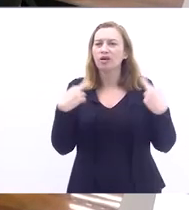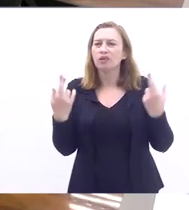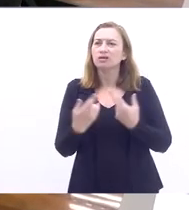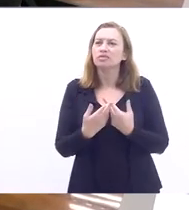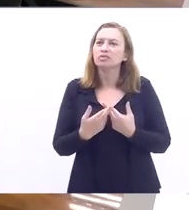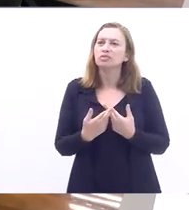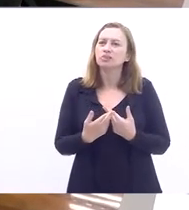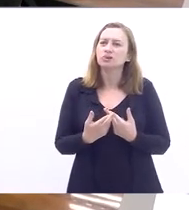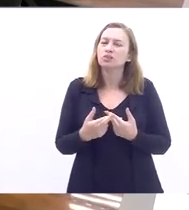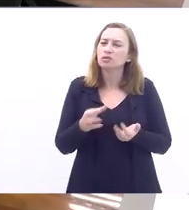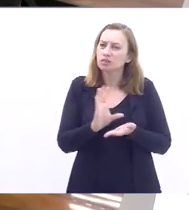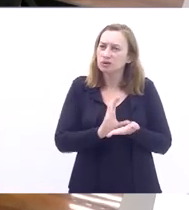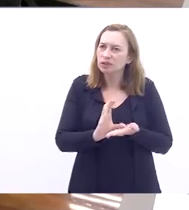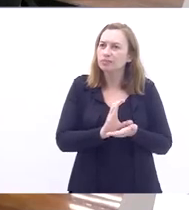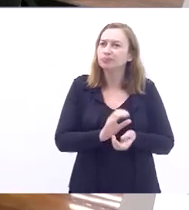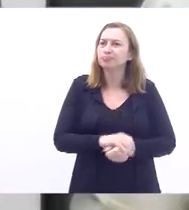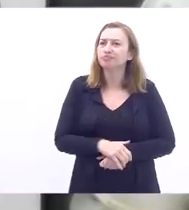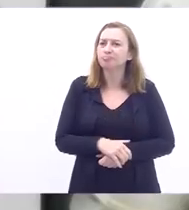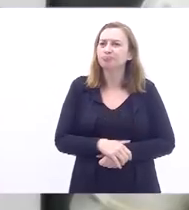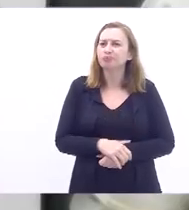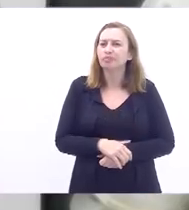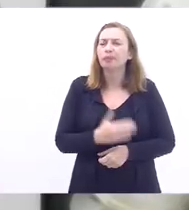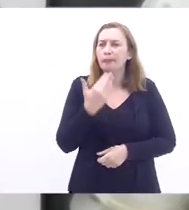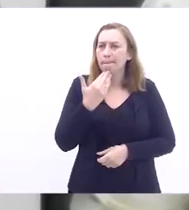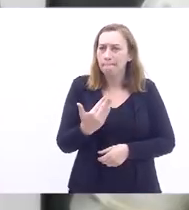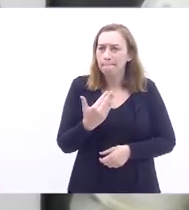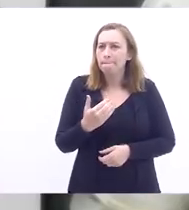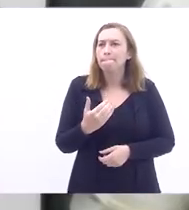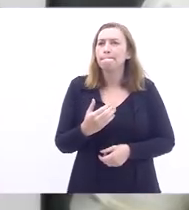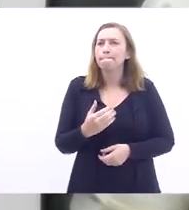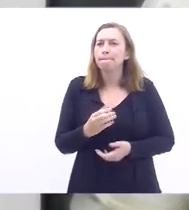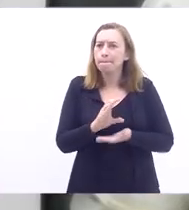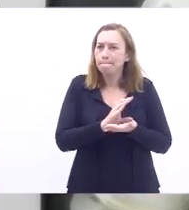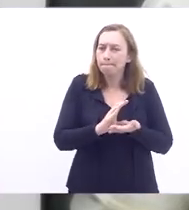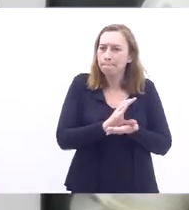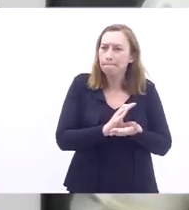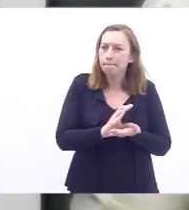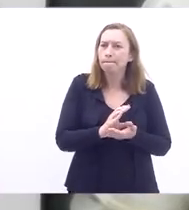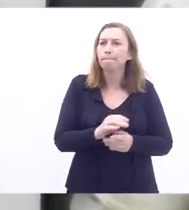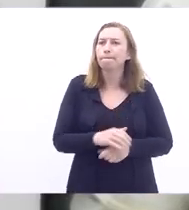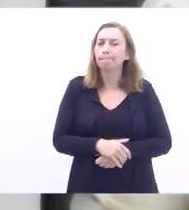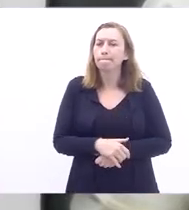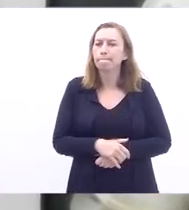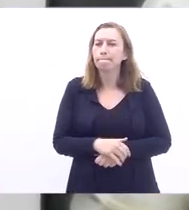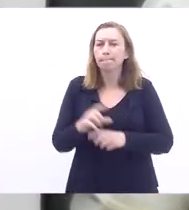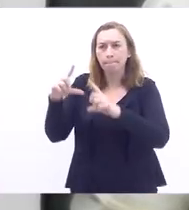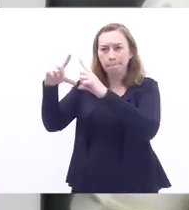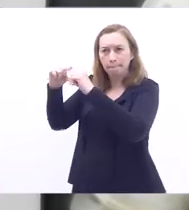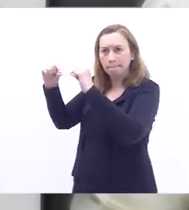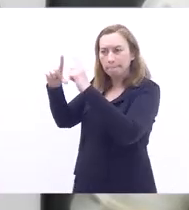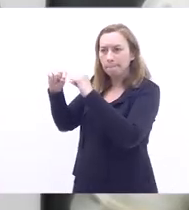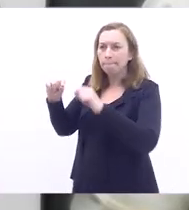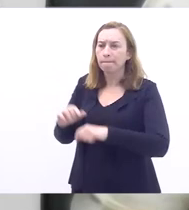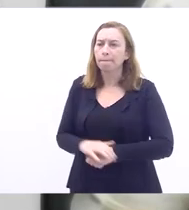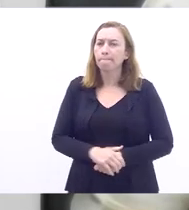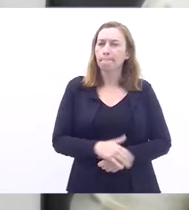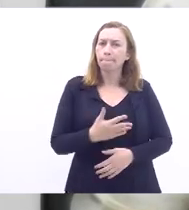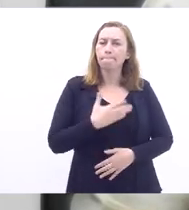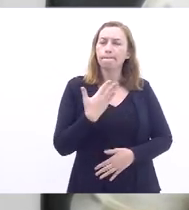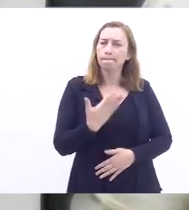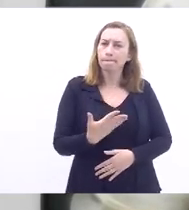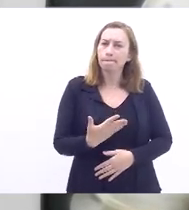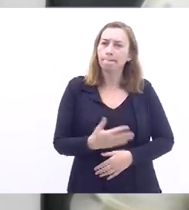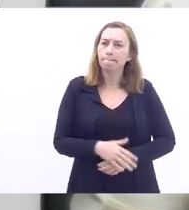reunião com conselho Nós perdemos uma reunião com conselho tivemos uma reunião com o conselho em Brasília para minha